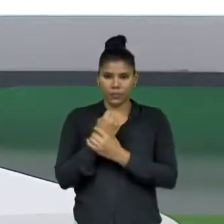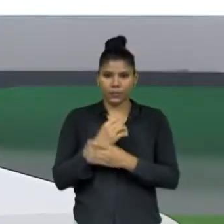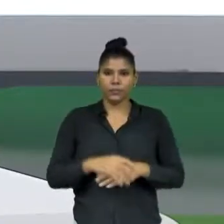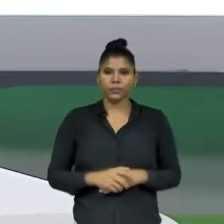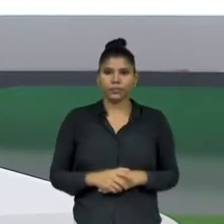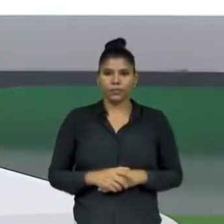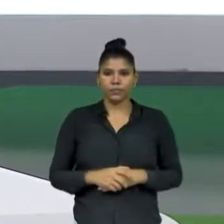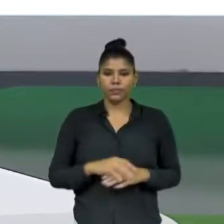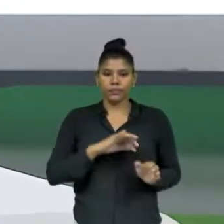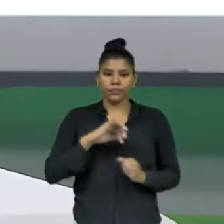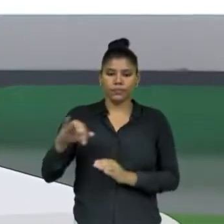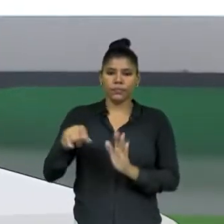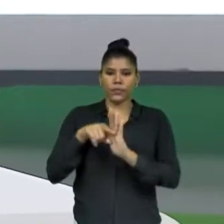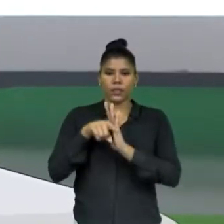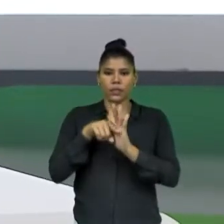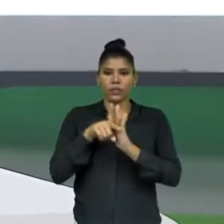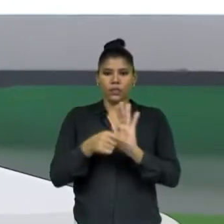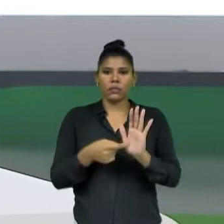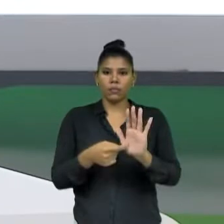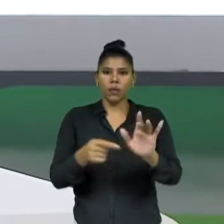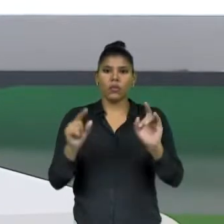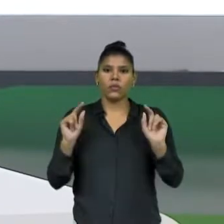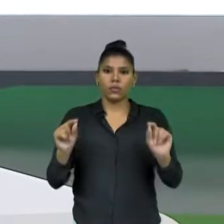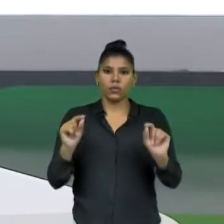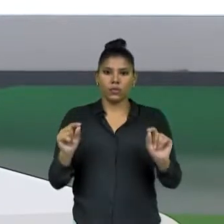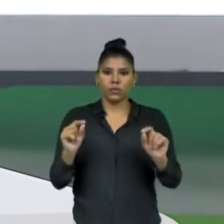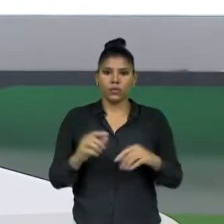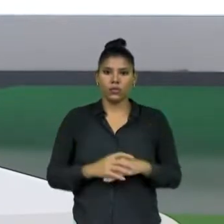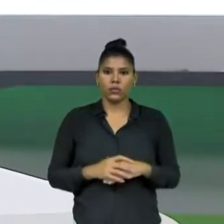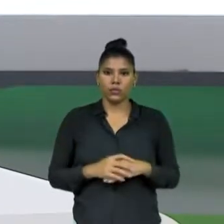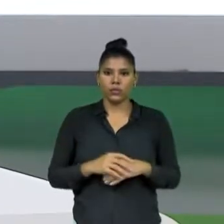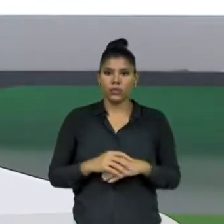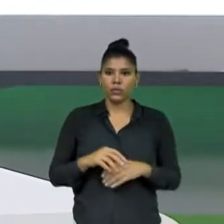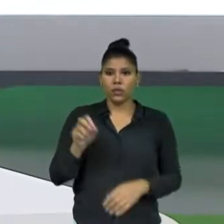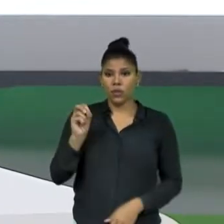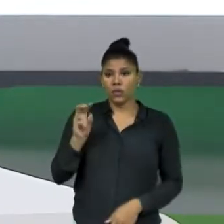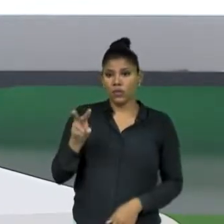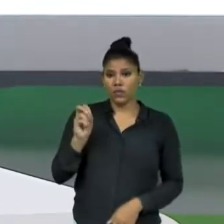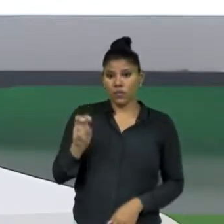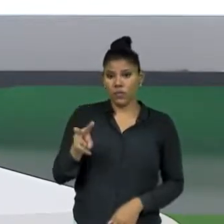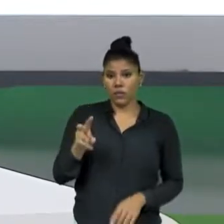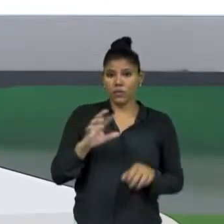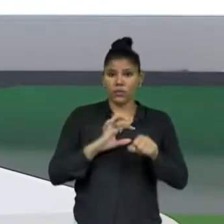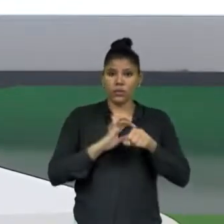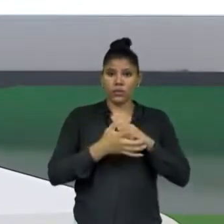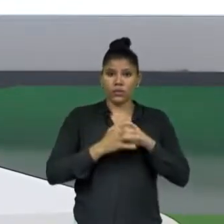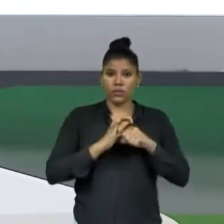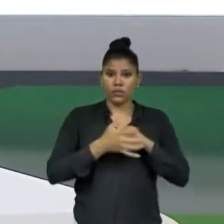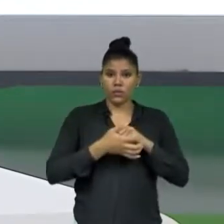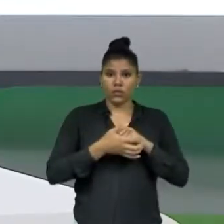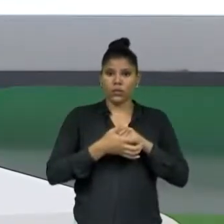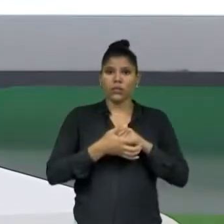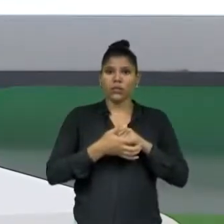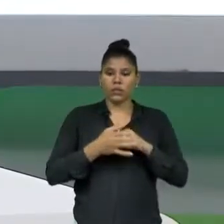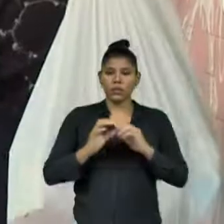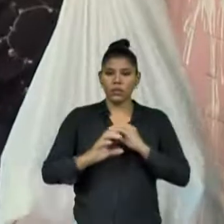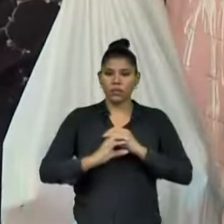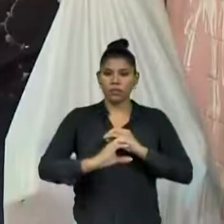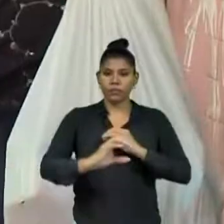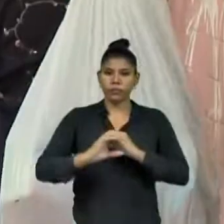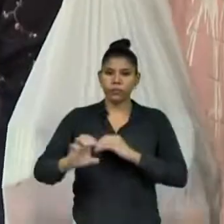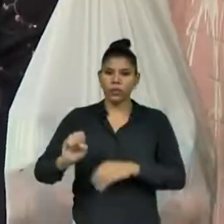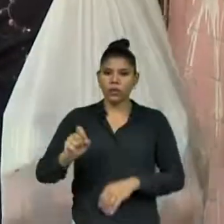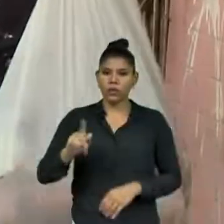Pesquisadores revelam um aumento da concentração do vírus da Covid-19 na rede de esgoto aqui de Fortaleza.